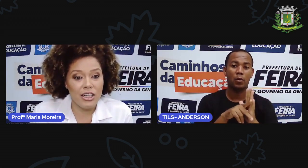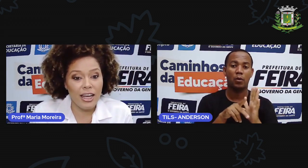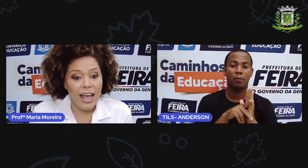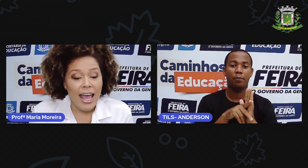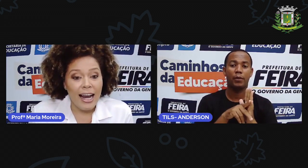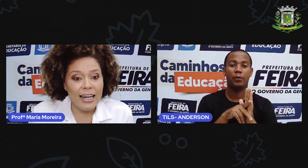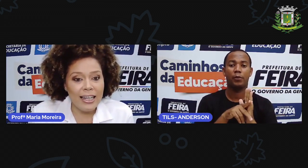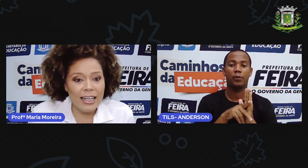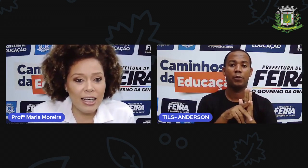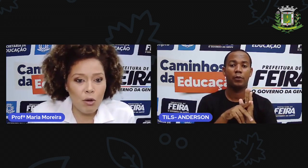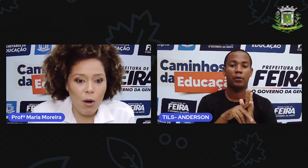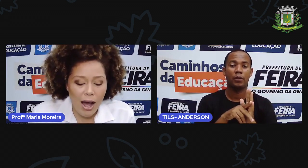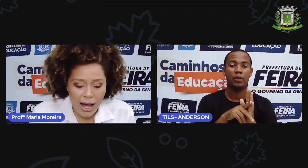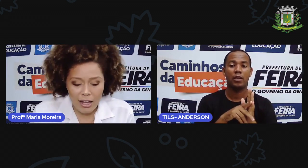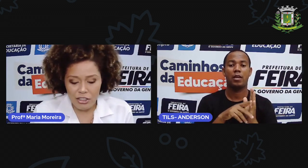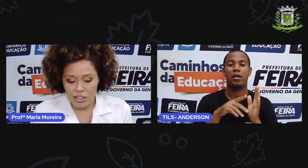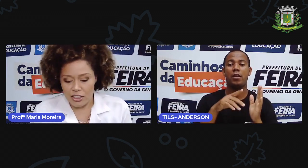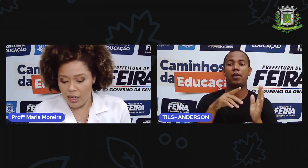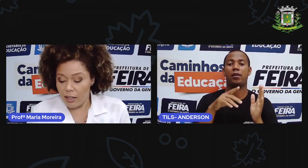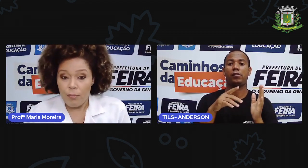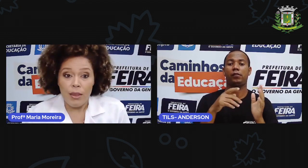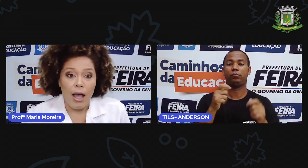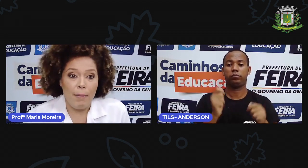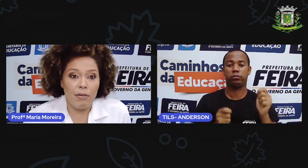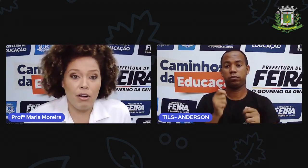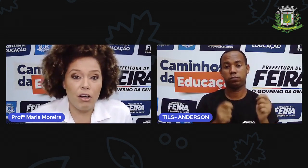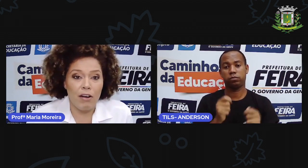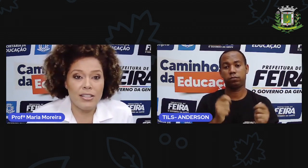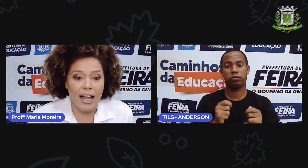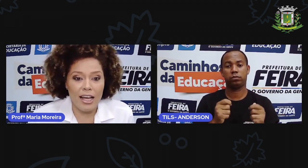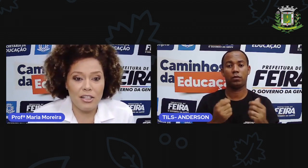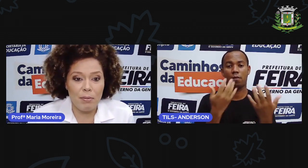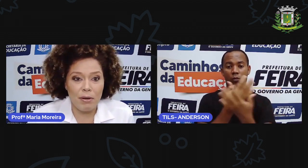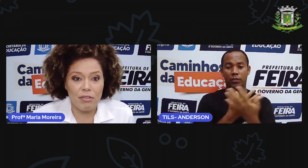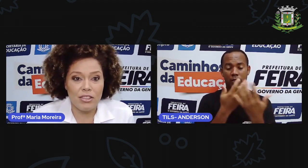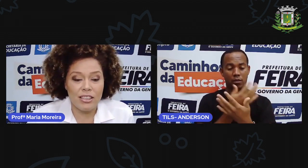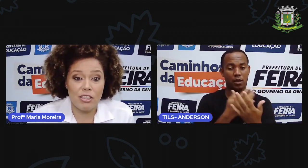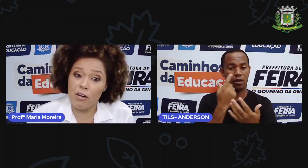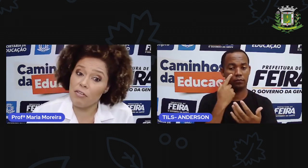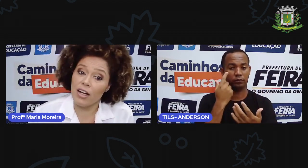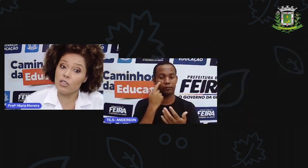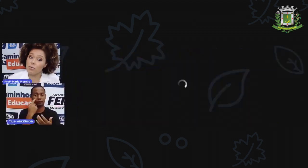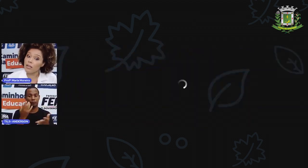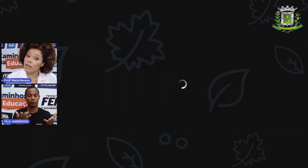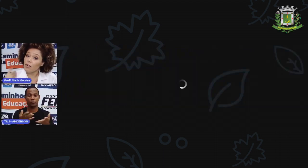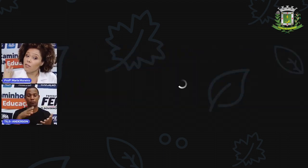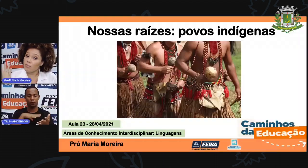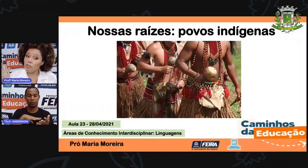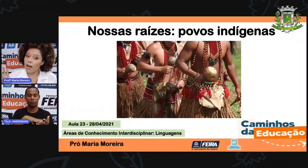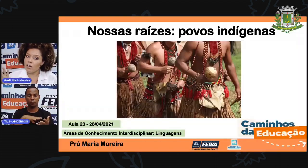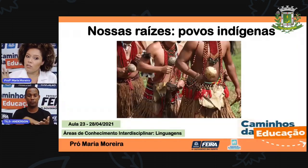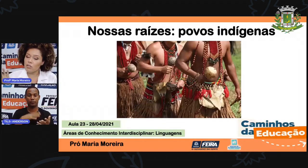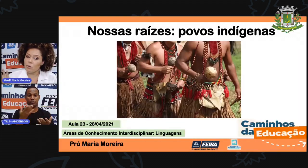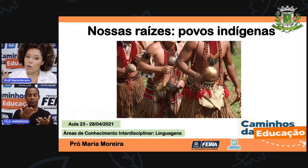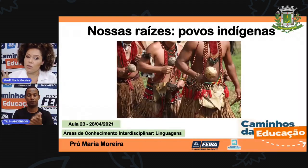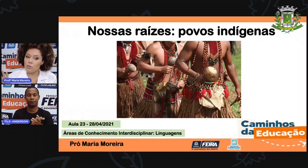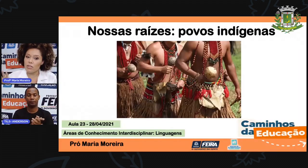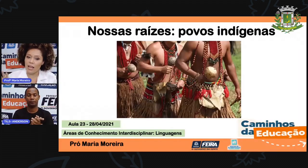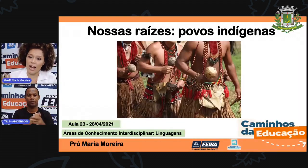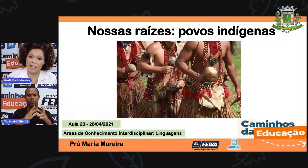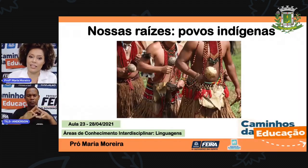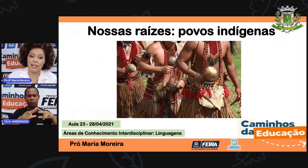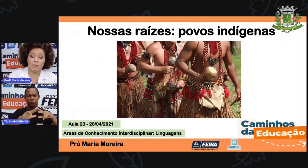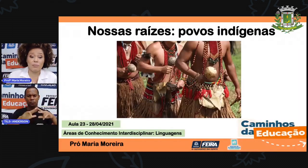nossa aula de linguagens, né? Agora eu vou colocar o slide aqui para vocês. A gente vai falar sobre vários